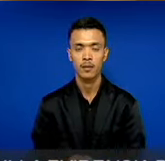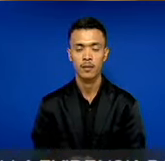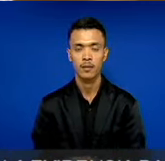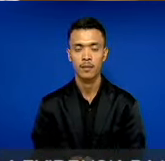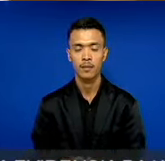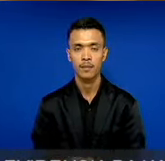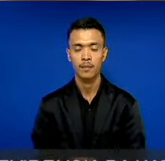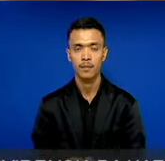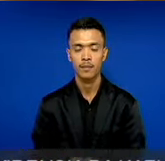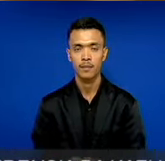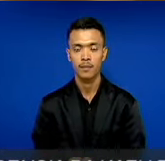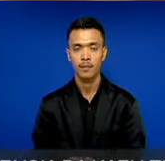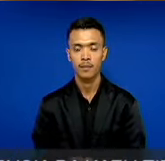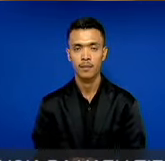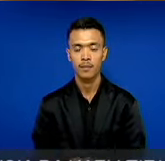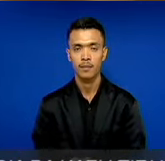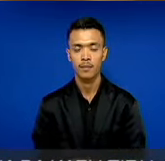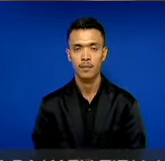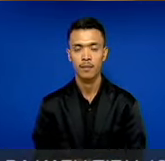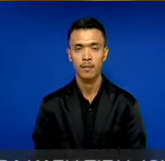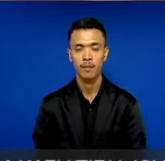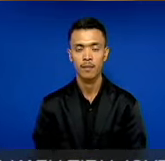é mais parte da Ilha ba sector